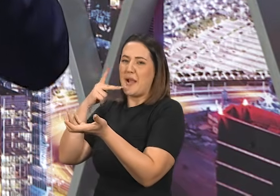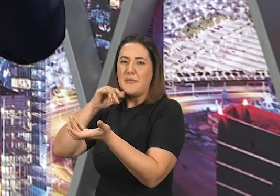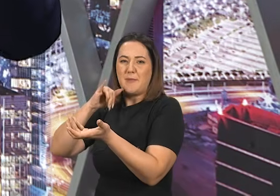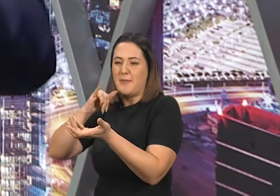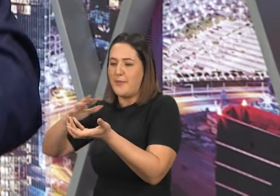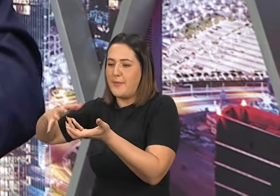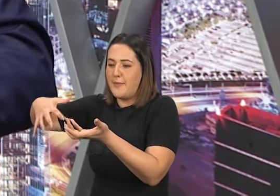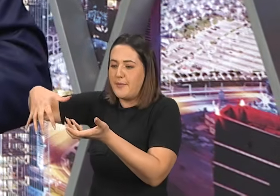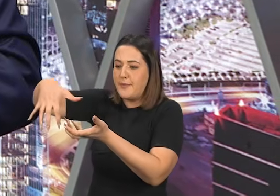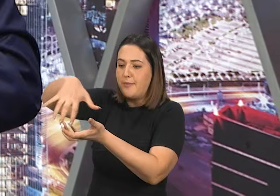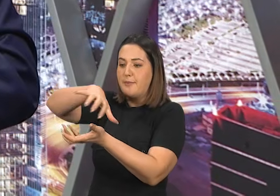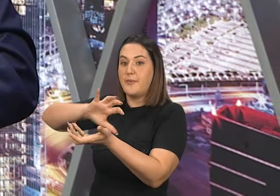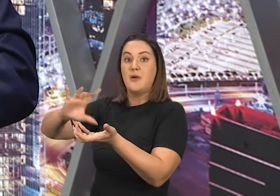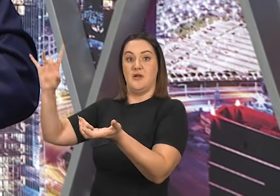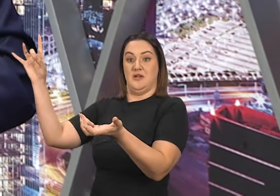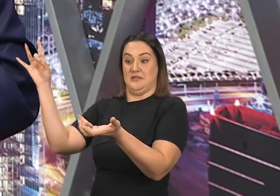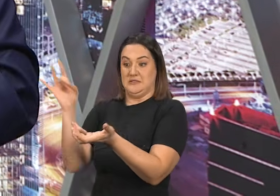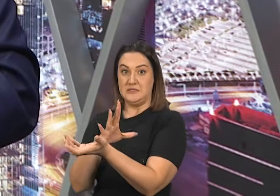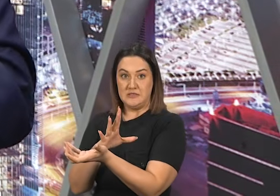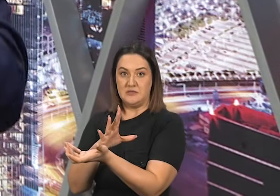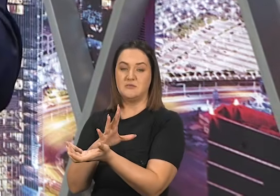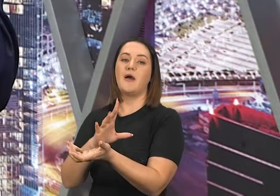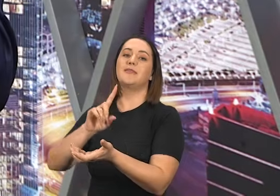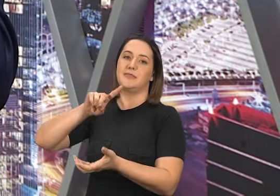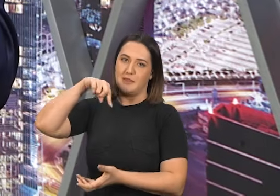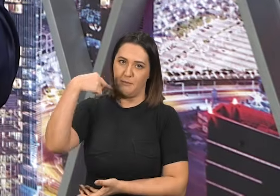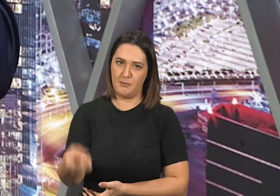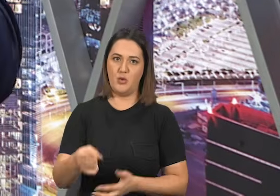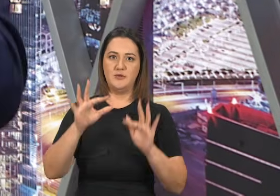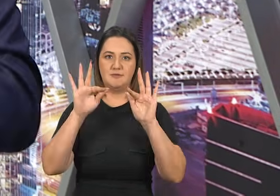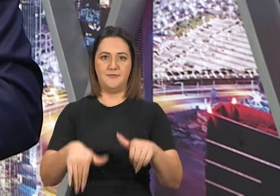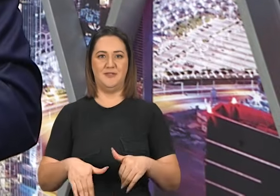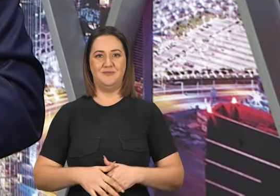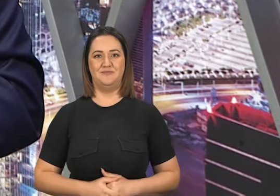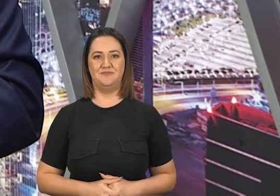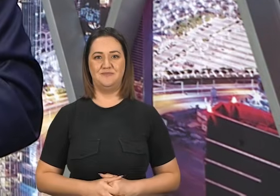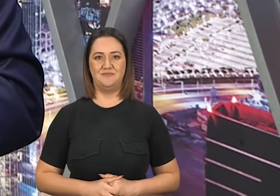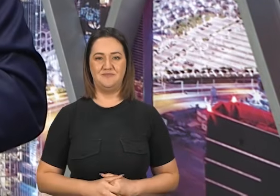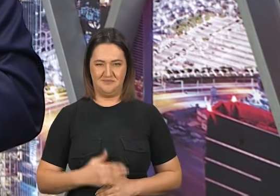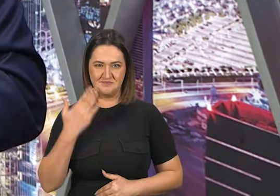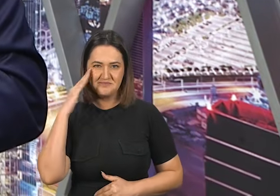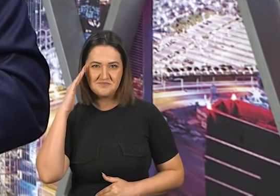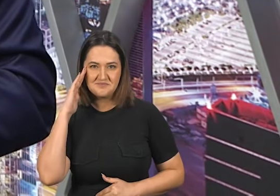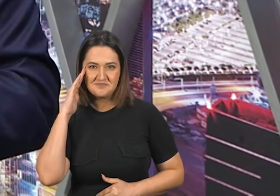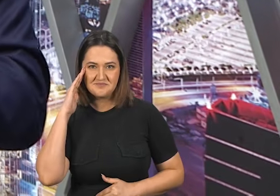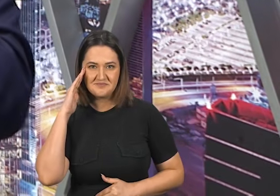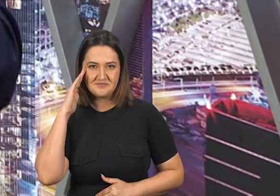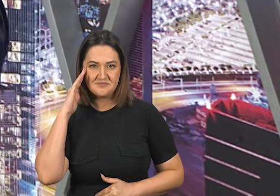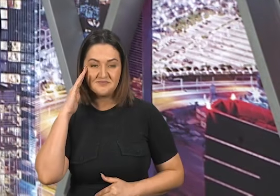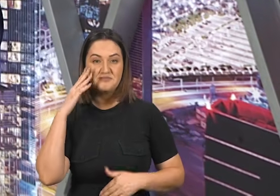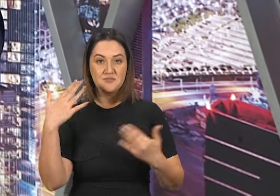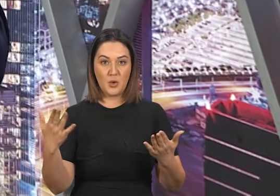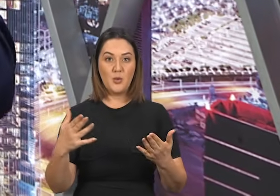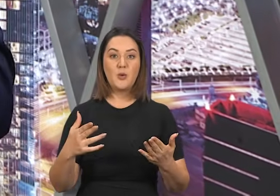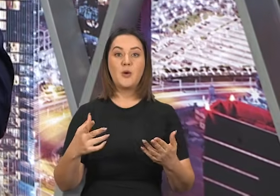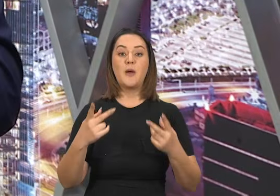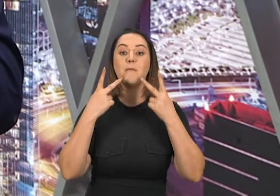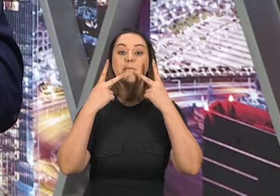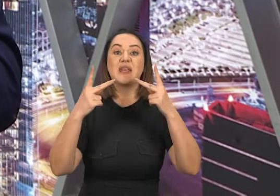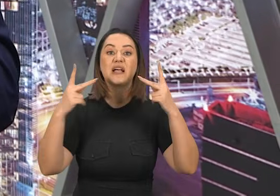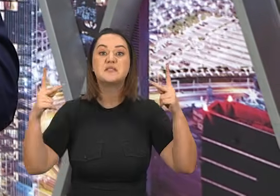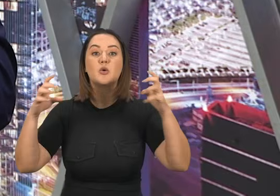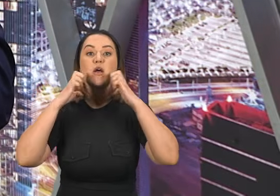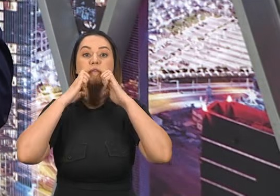mundo, então virá o fim. Entendeu? Então aqui eu quero destacar dois pontos importantes com você. Um deles